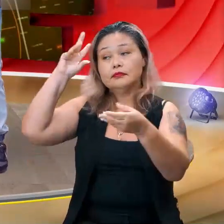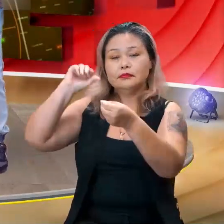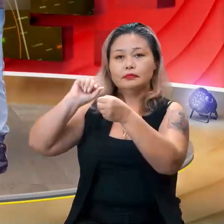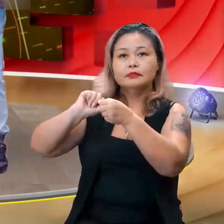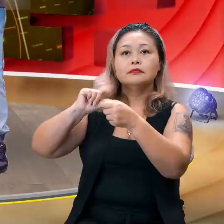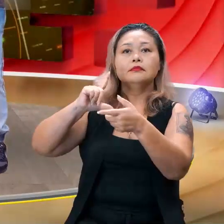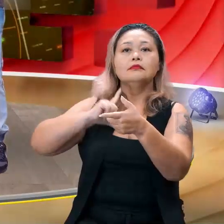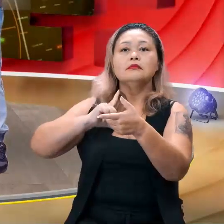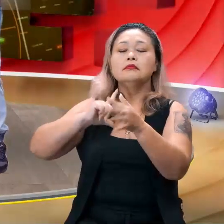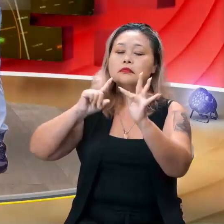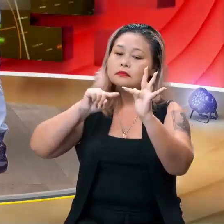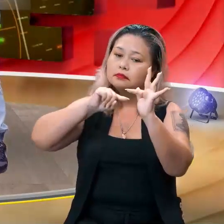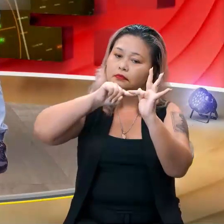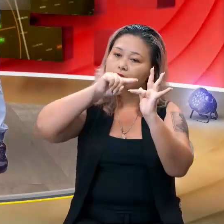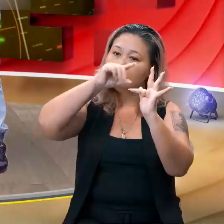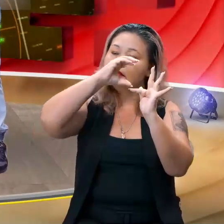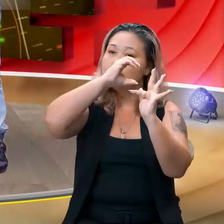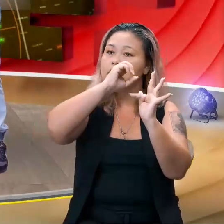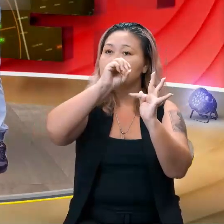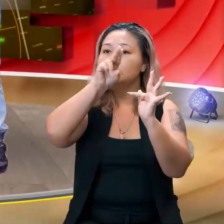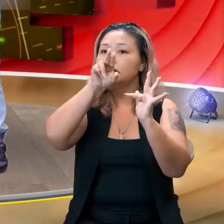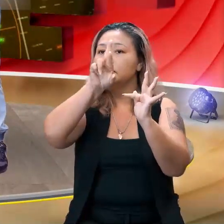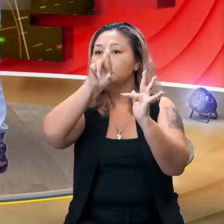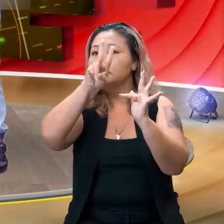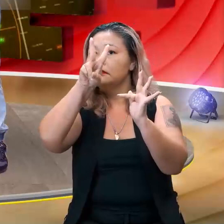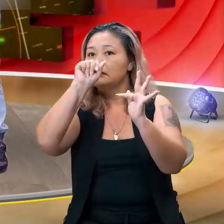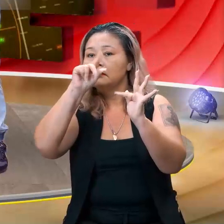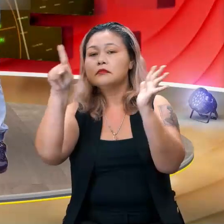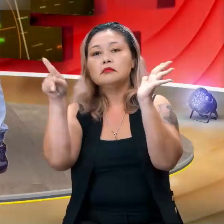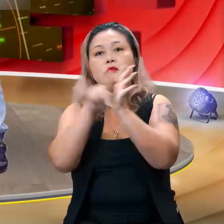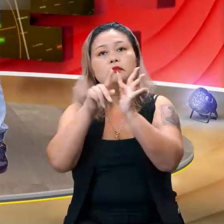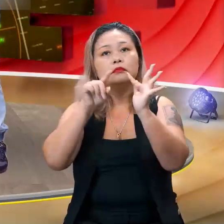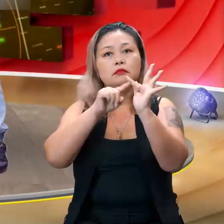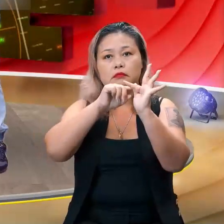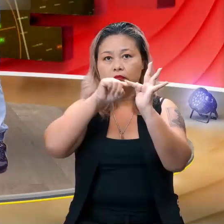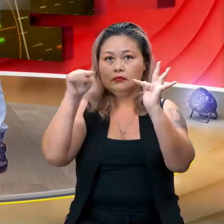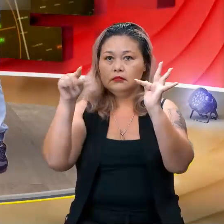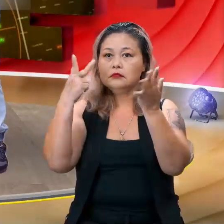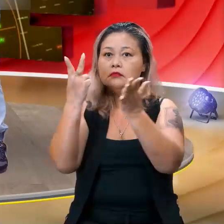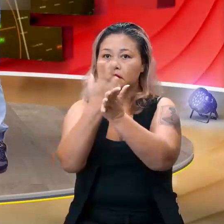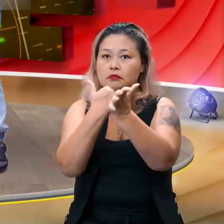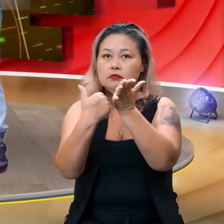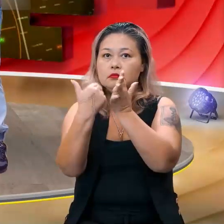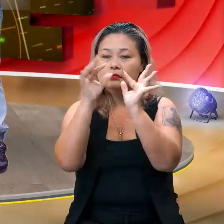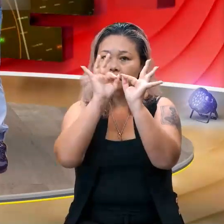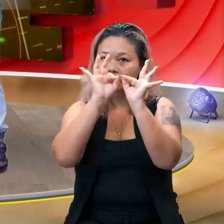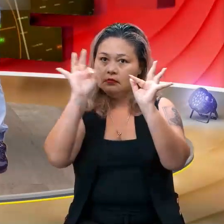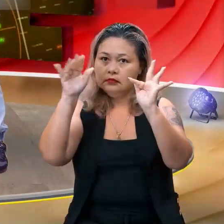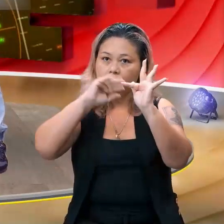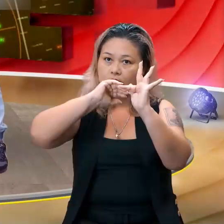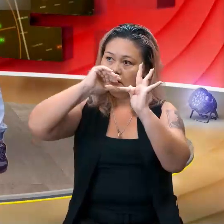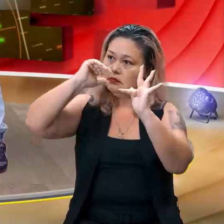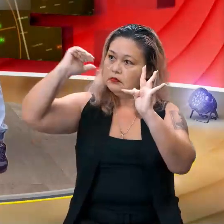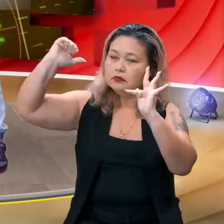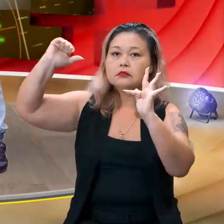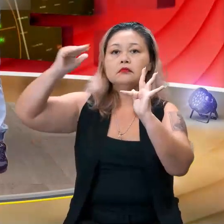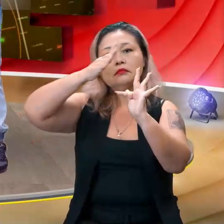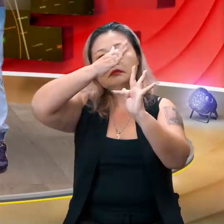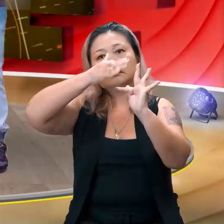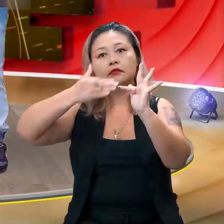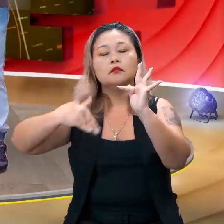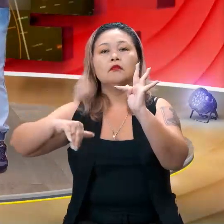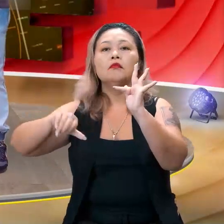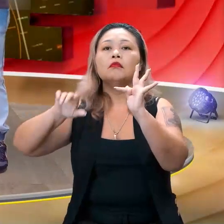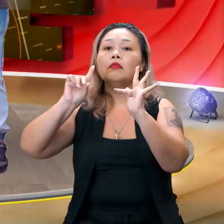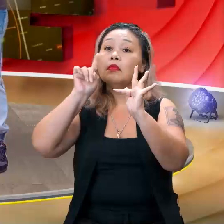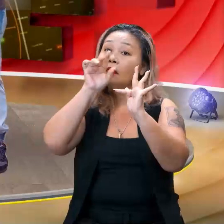uma curva da função, que é aquele desenho que nós traçamos ao ligar os pontos. Na função